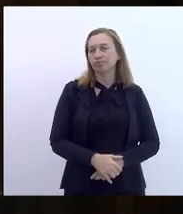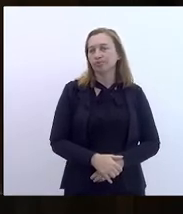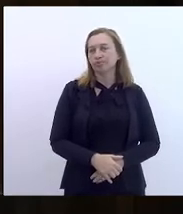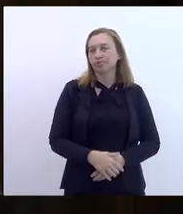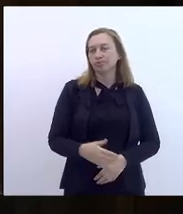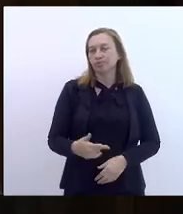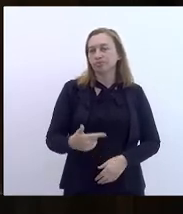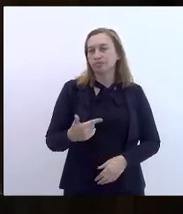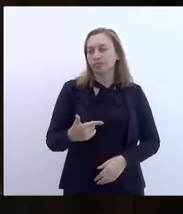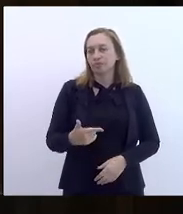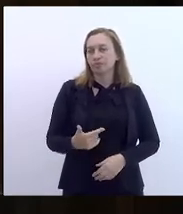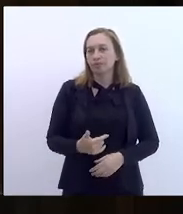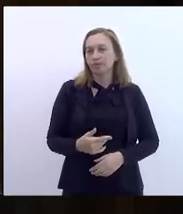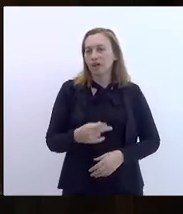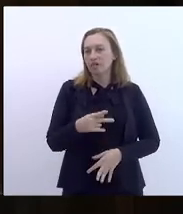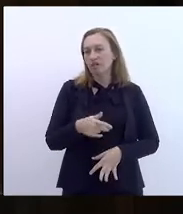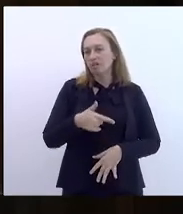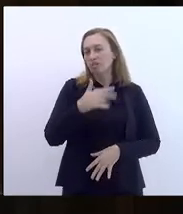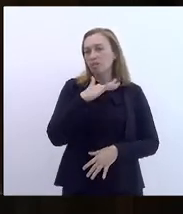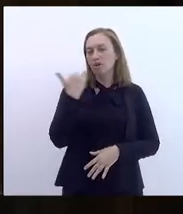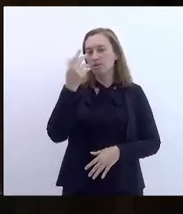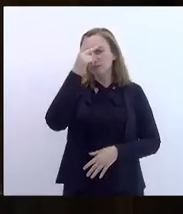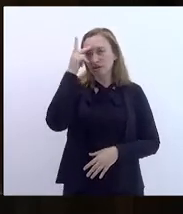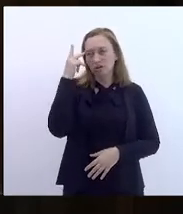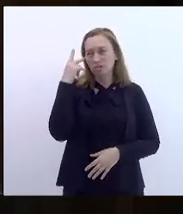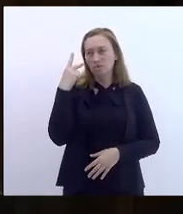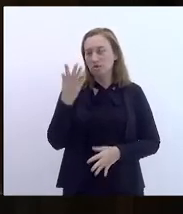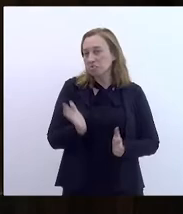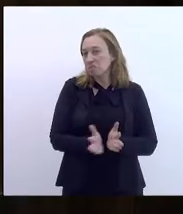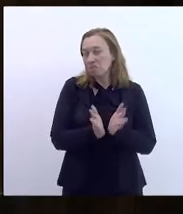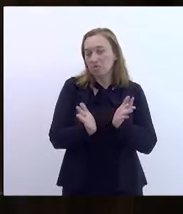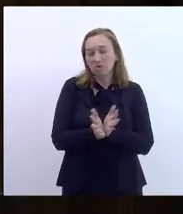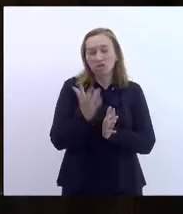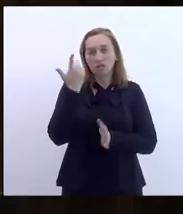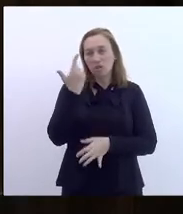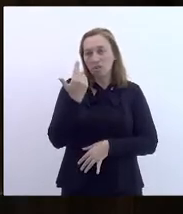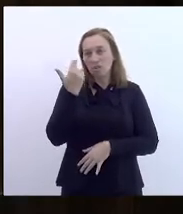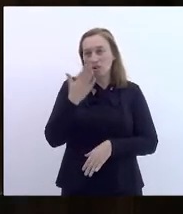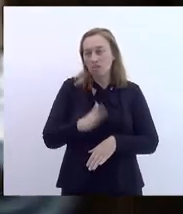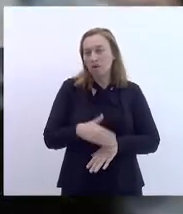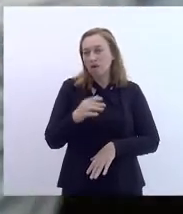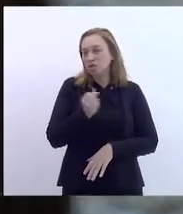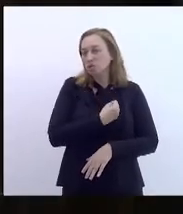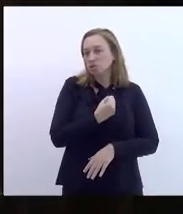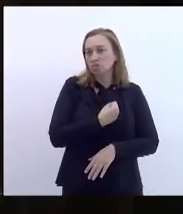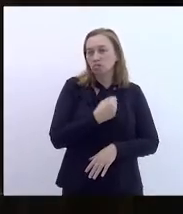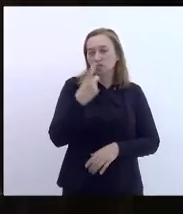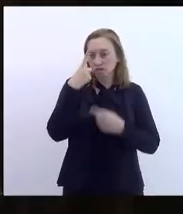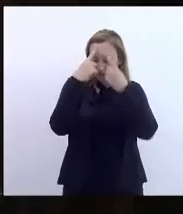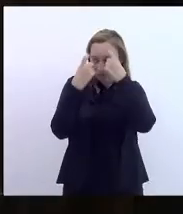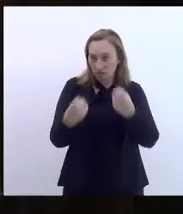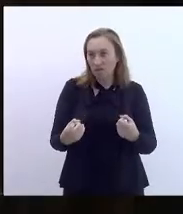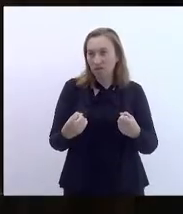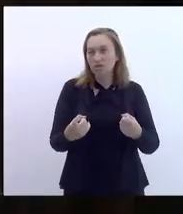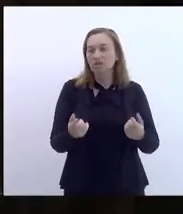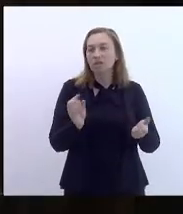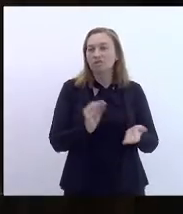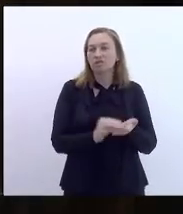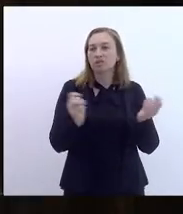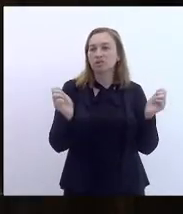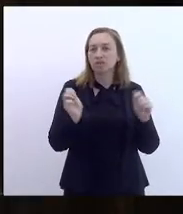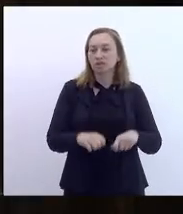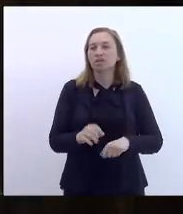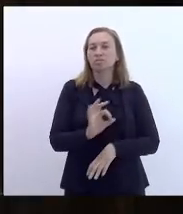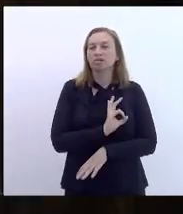aqui que não é ninguém é só mais um número na estatística da violência e da incompetência